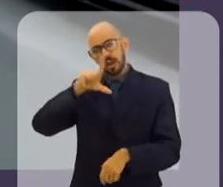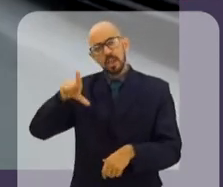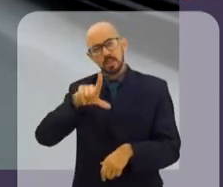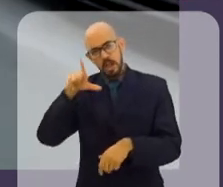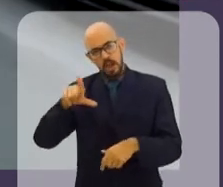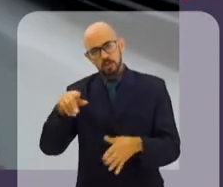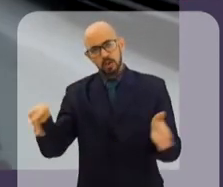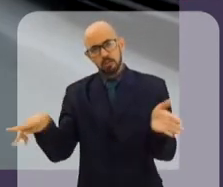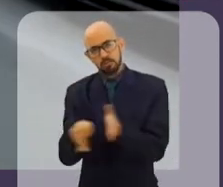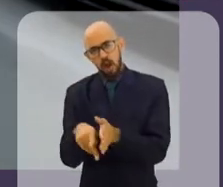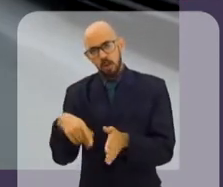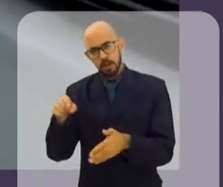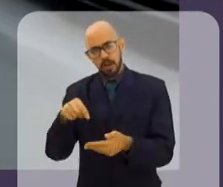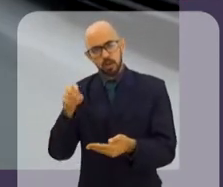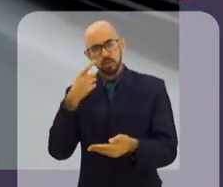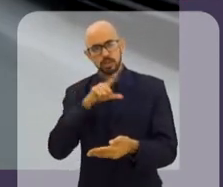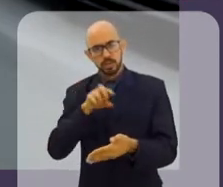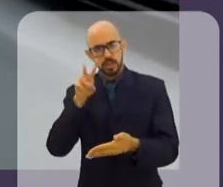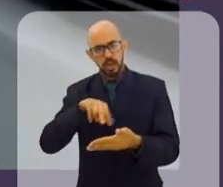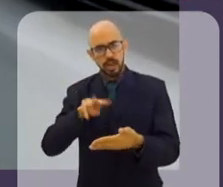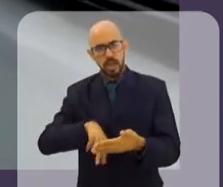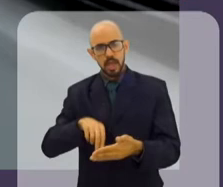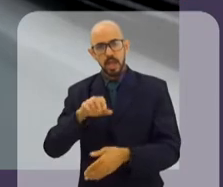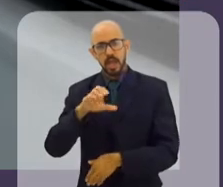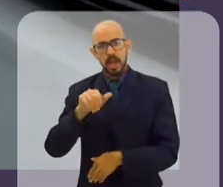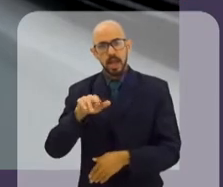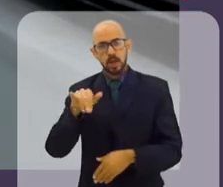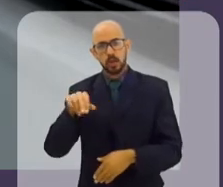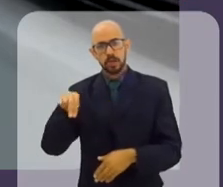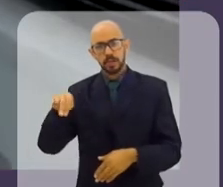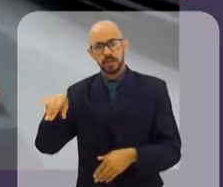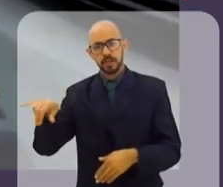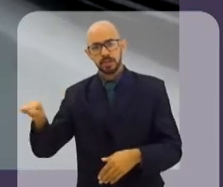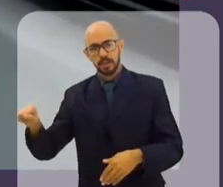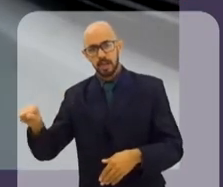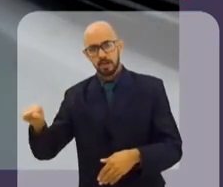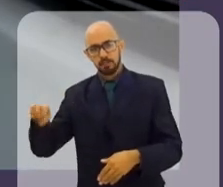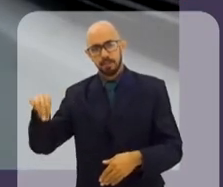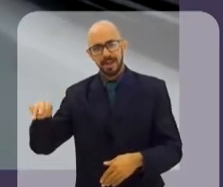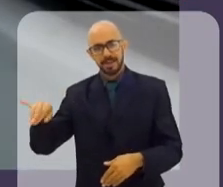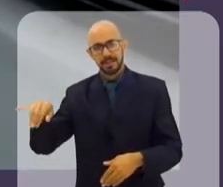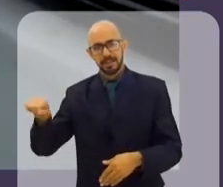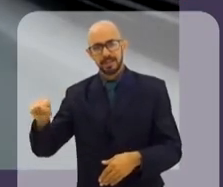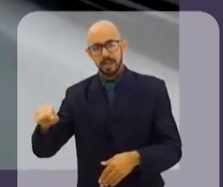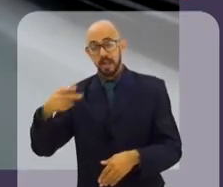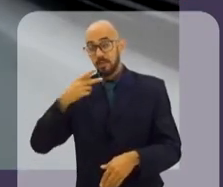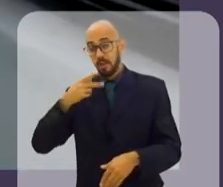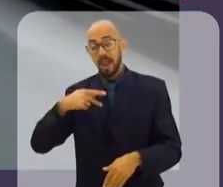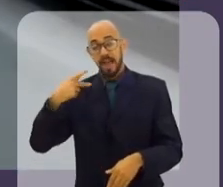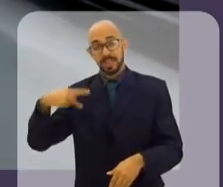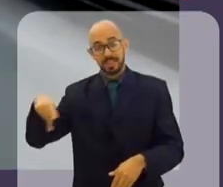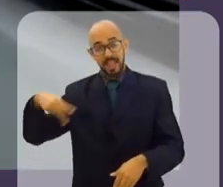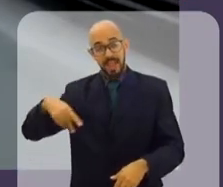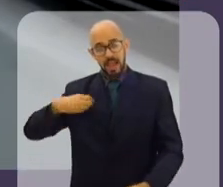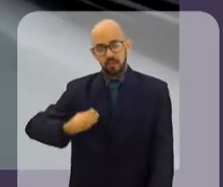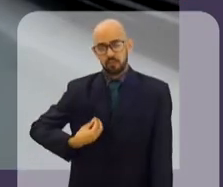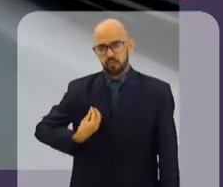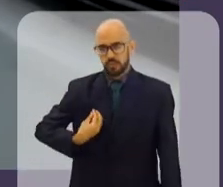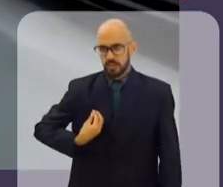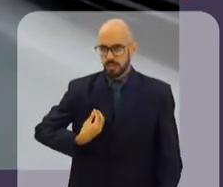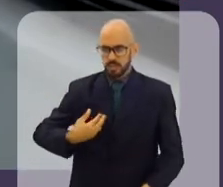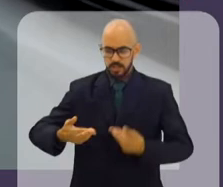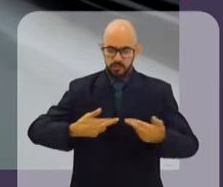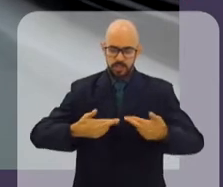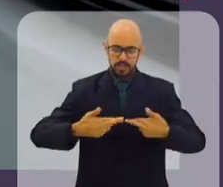literatura específica, poder ler Carolina Maria de Jesus, poder falar da vivência dela e relacionar com a